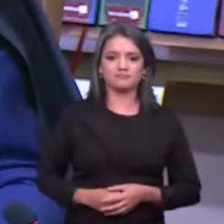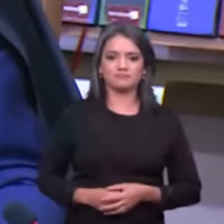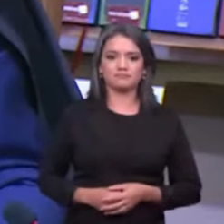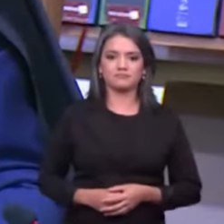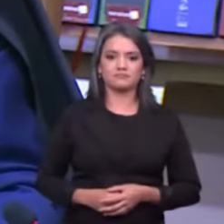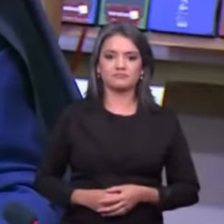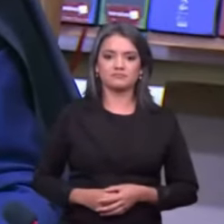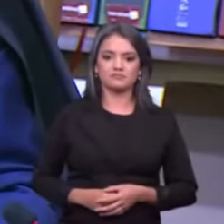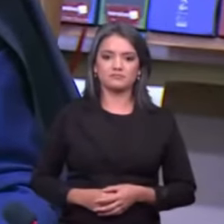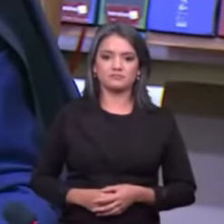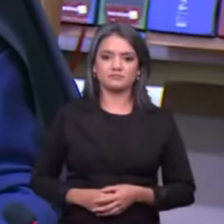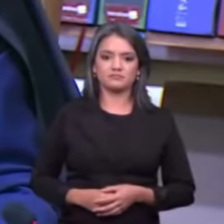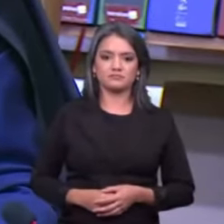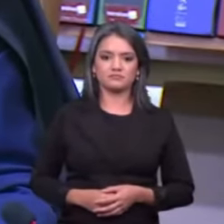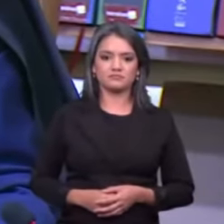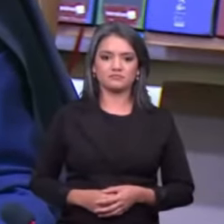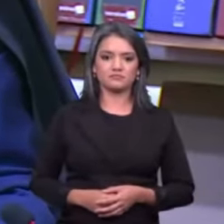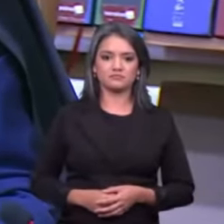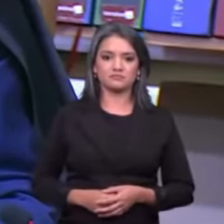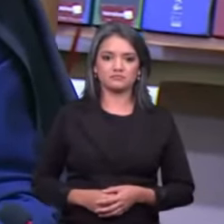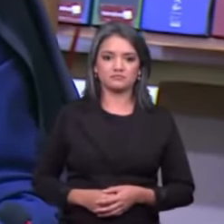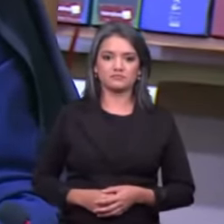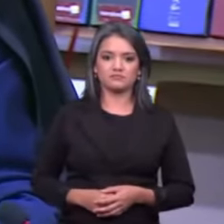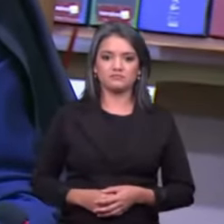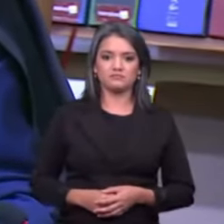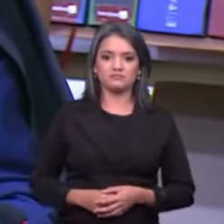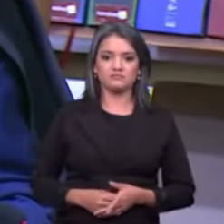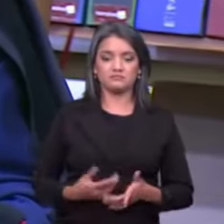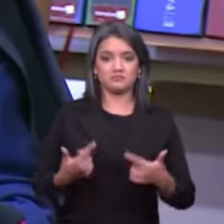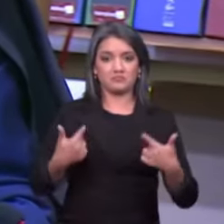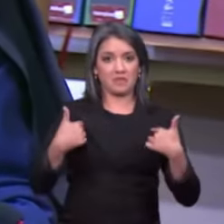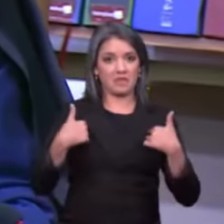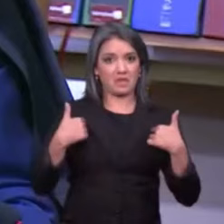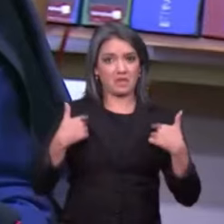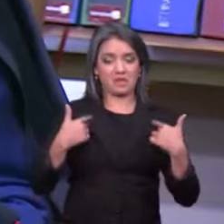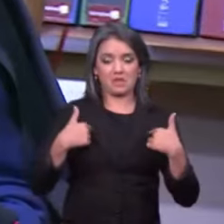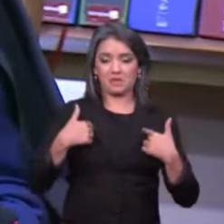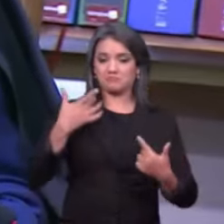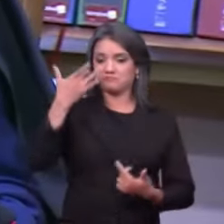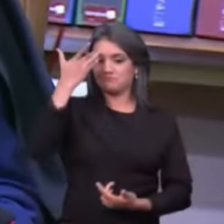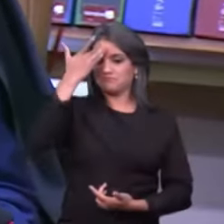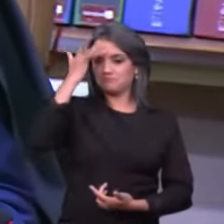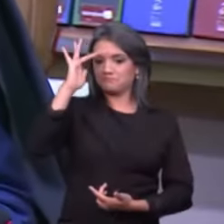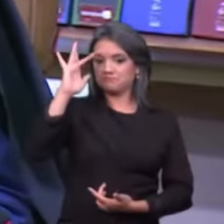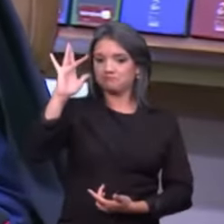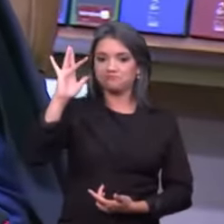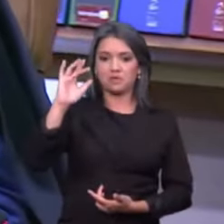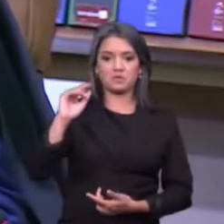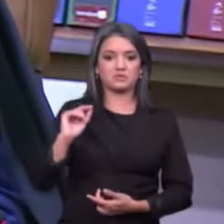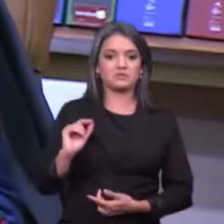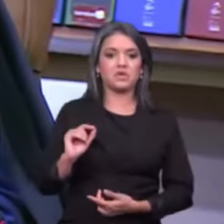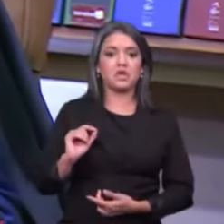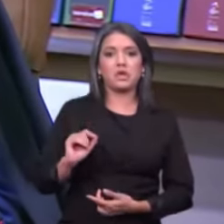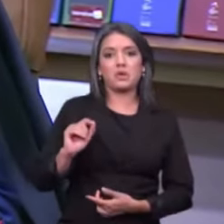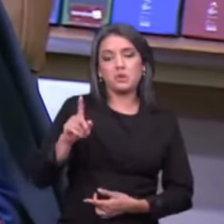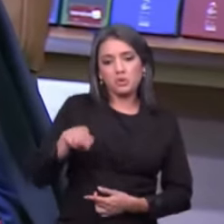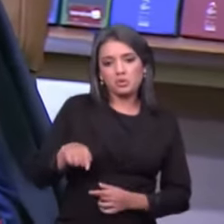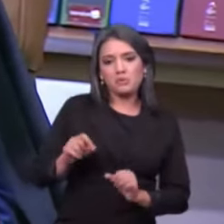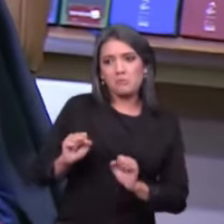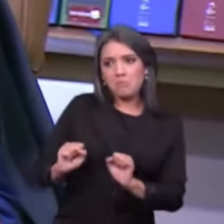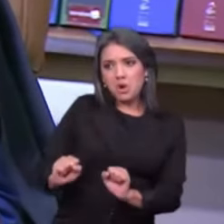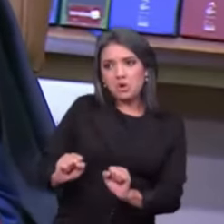Eu, sinceramente, não tenho a mínima ideia do que é capaz de ser lícito